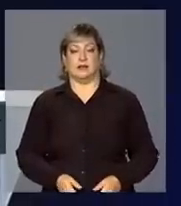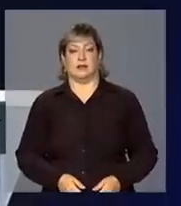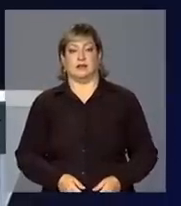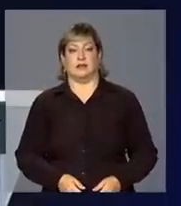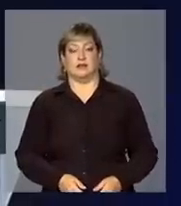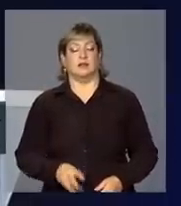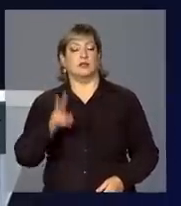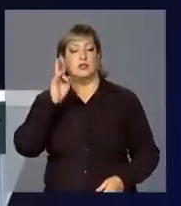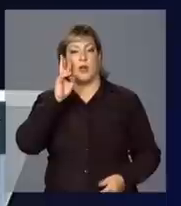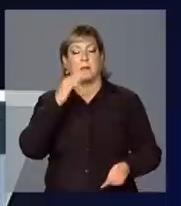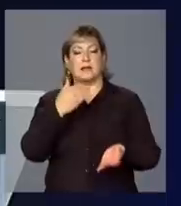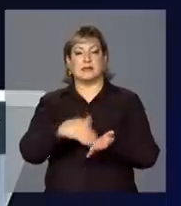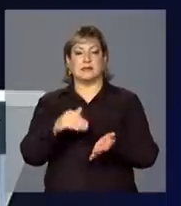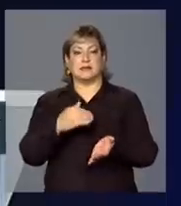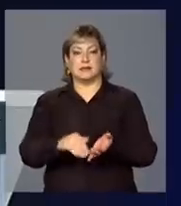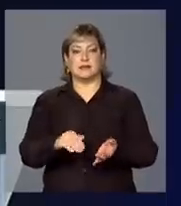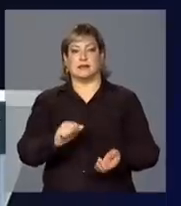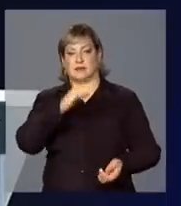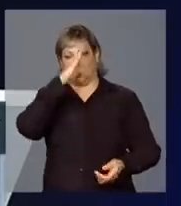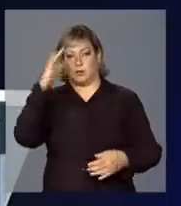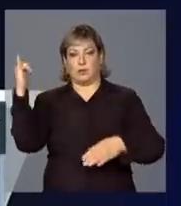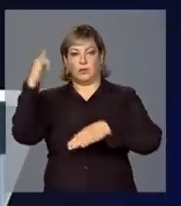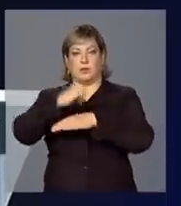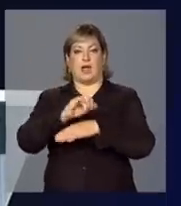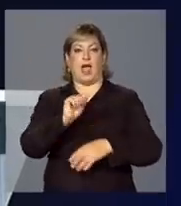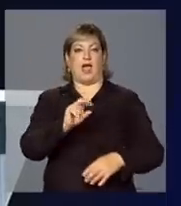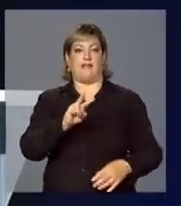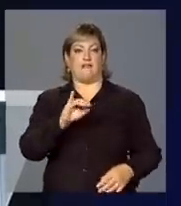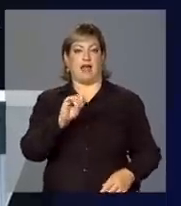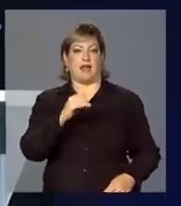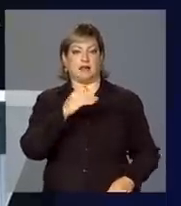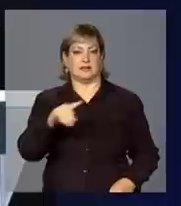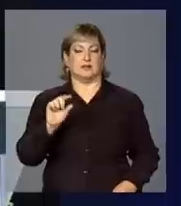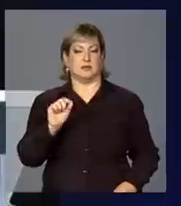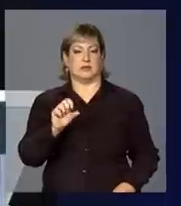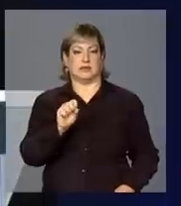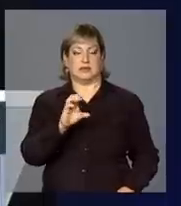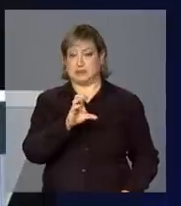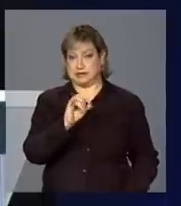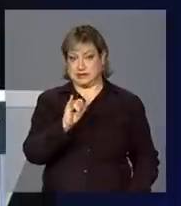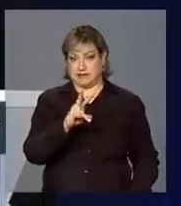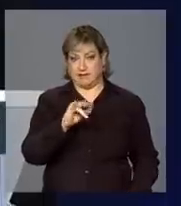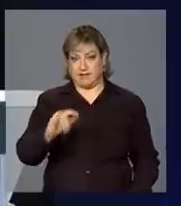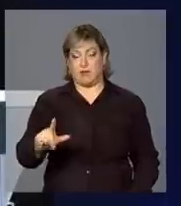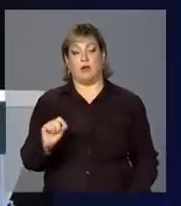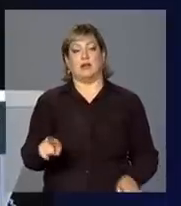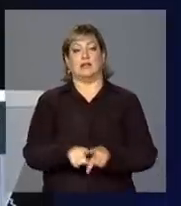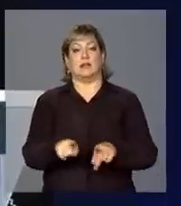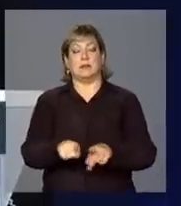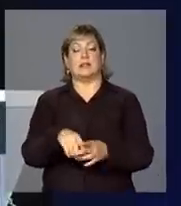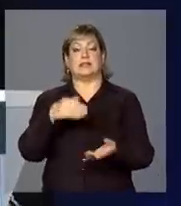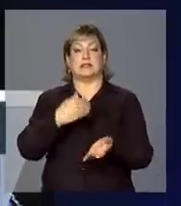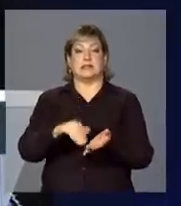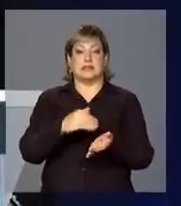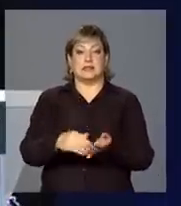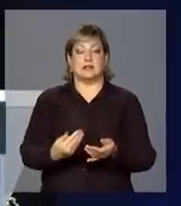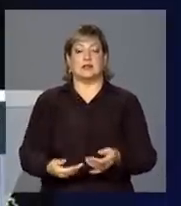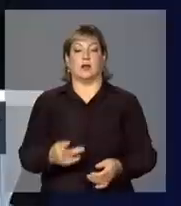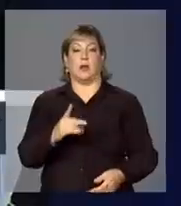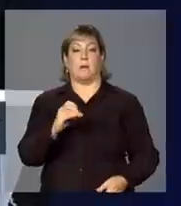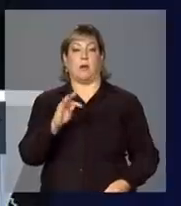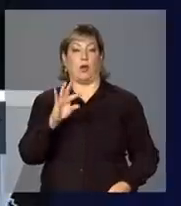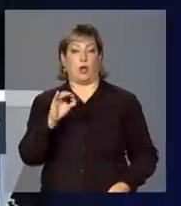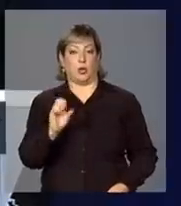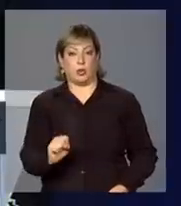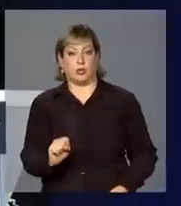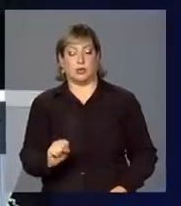da Secretaria da Aviação Civil e na Secretaria dos Portos, a Secretaria